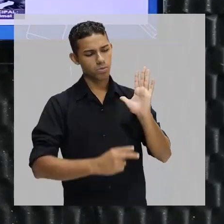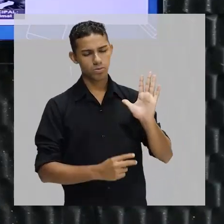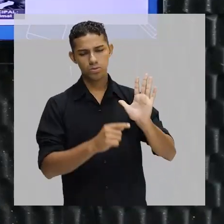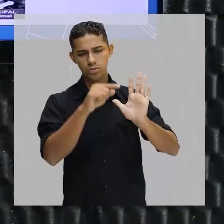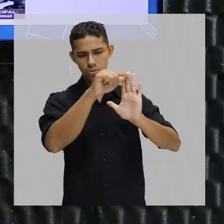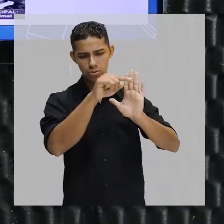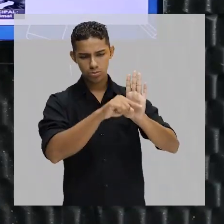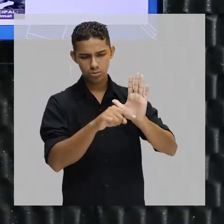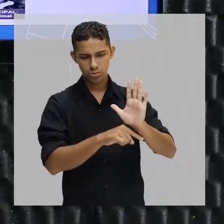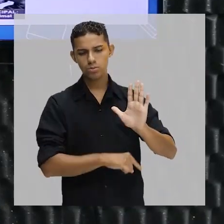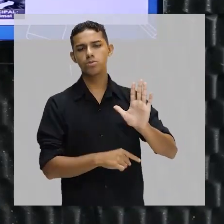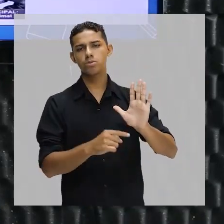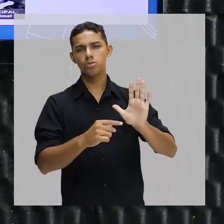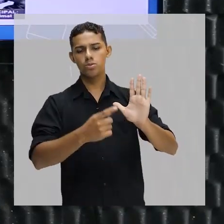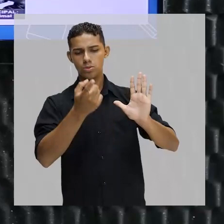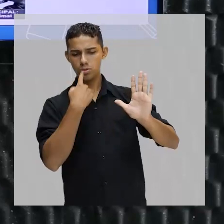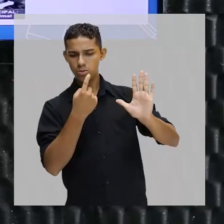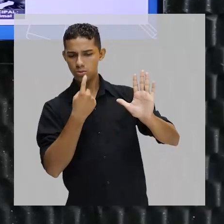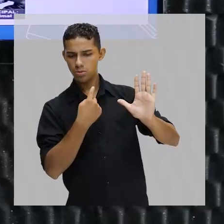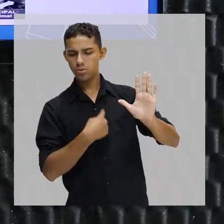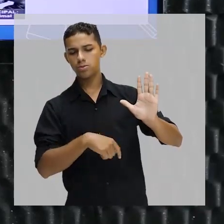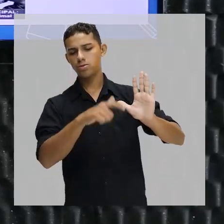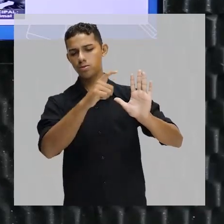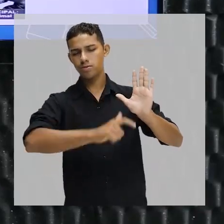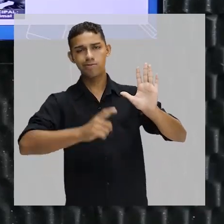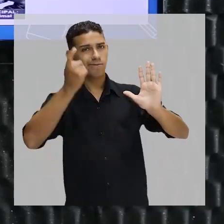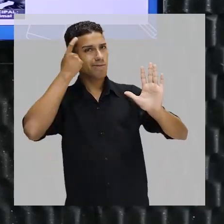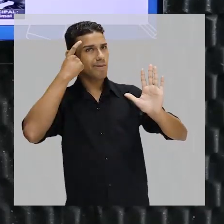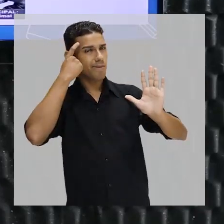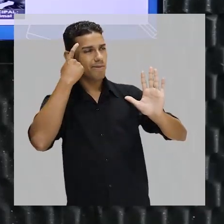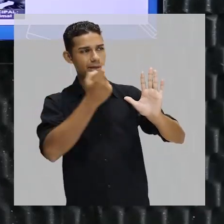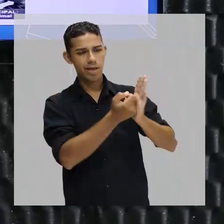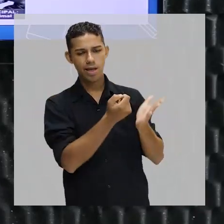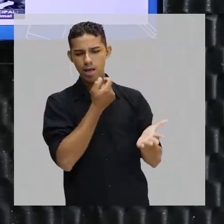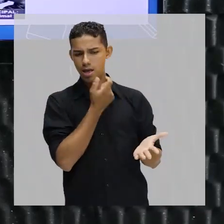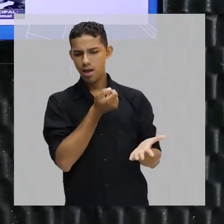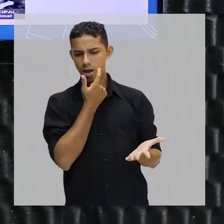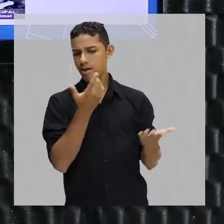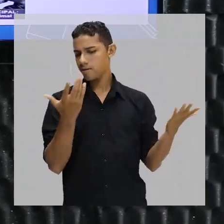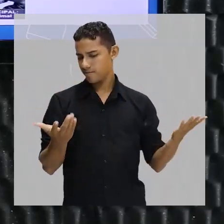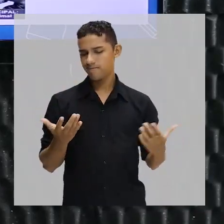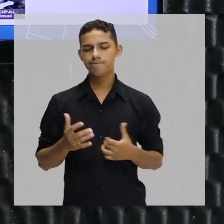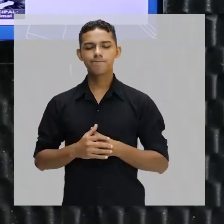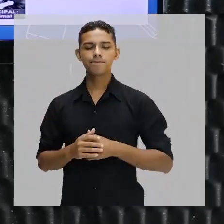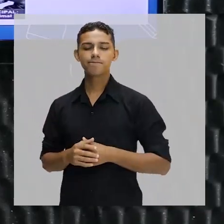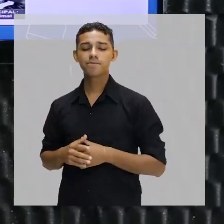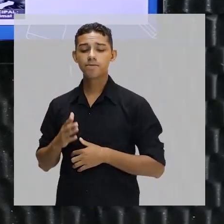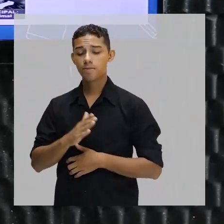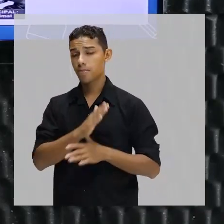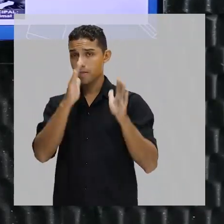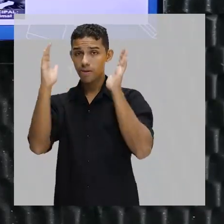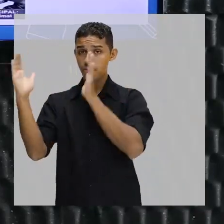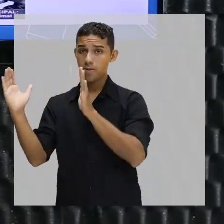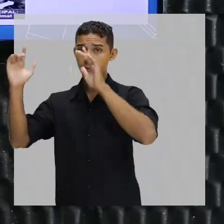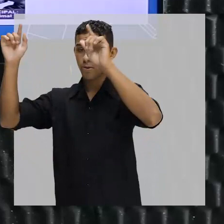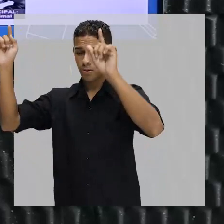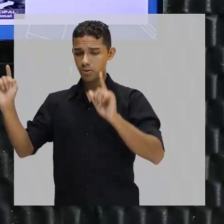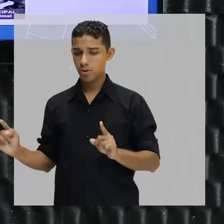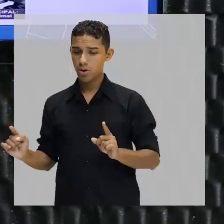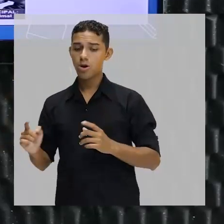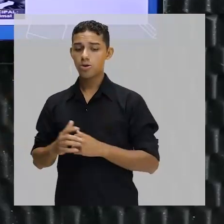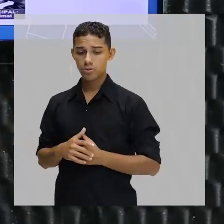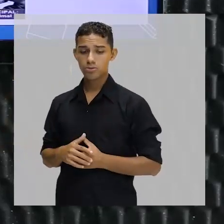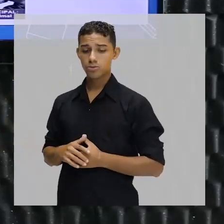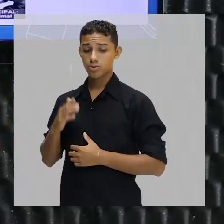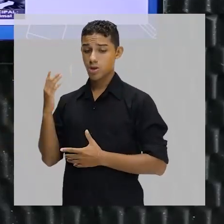o amor. Postologia, indicações. E no outro ele faz esse jogo,